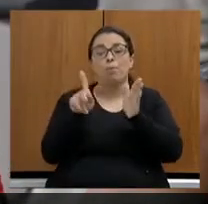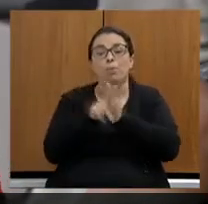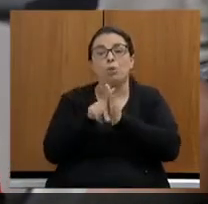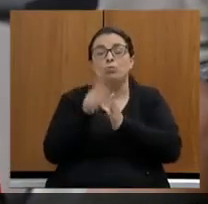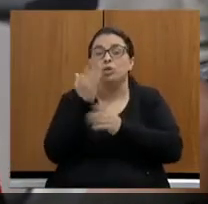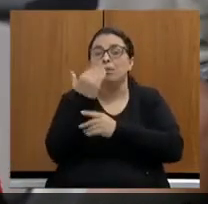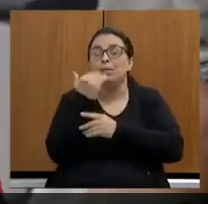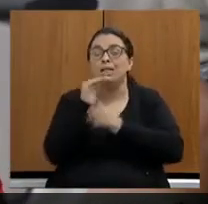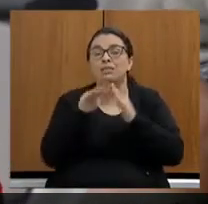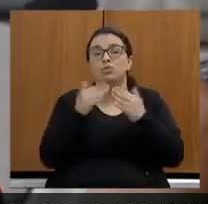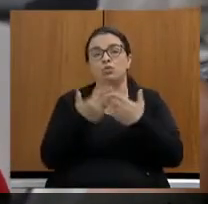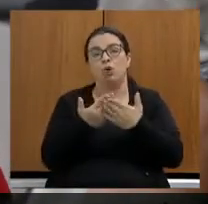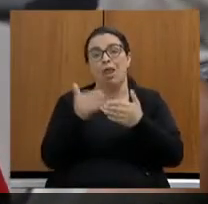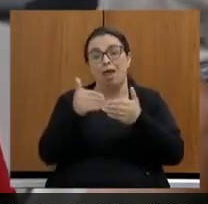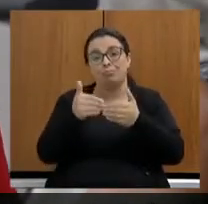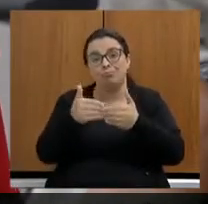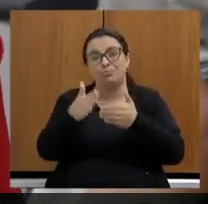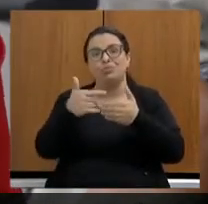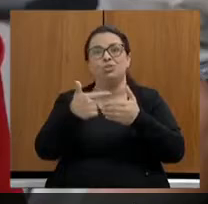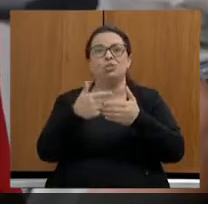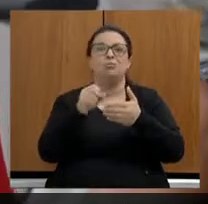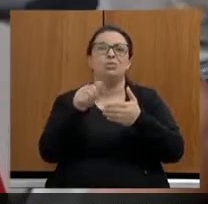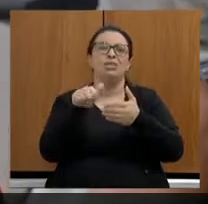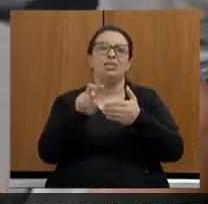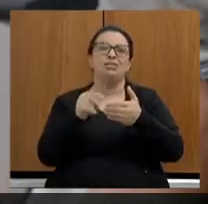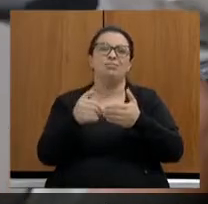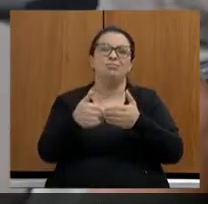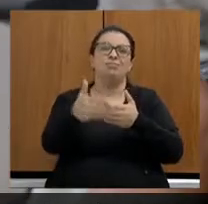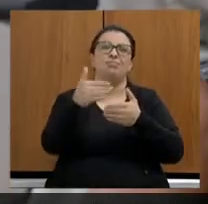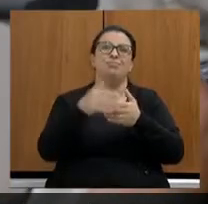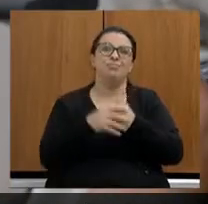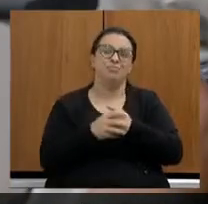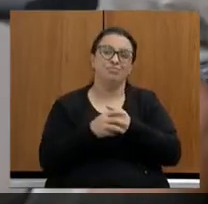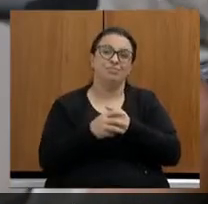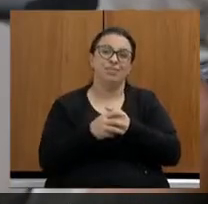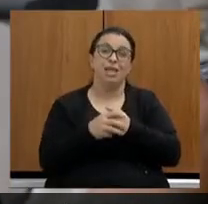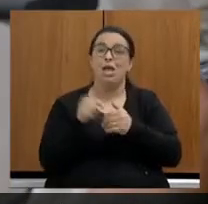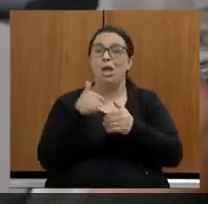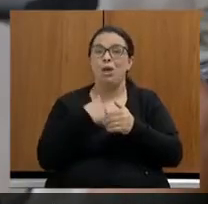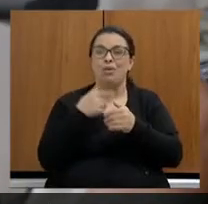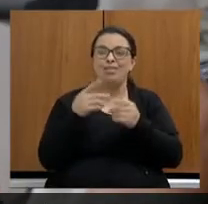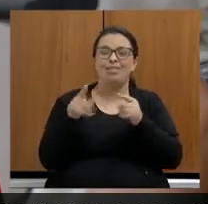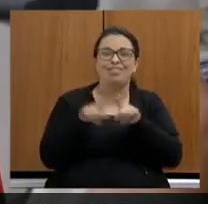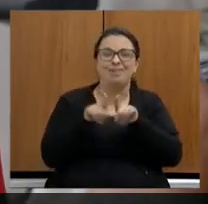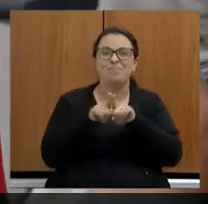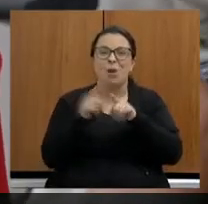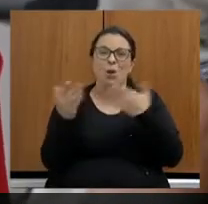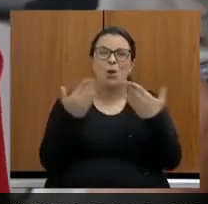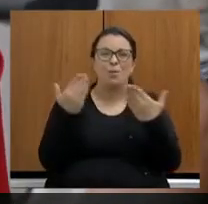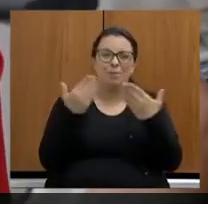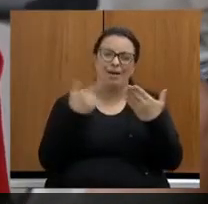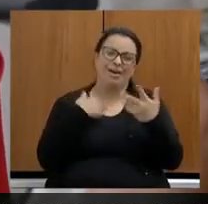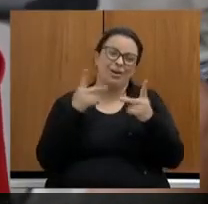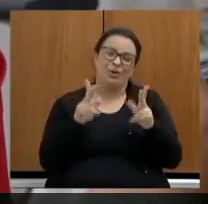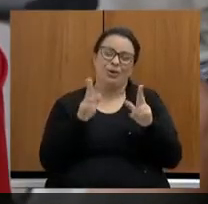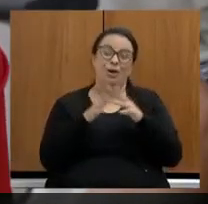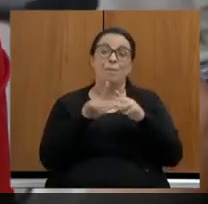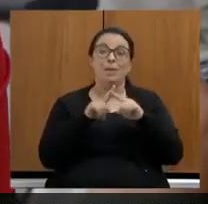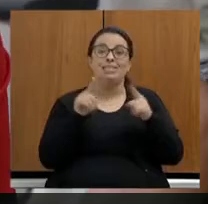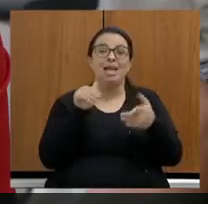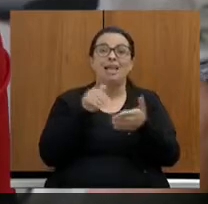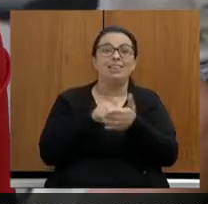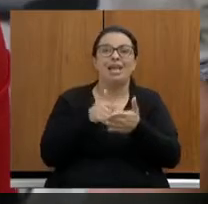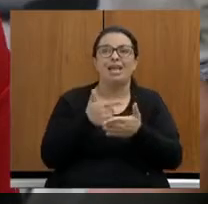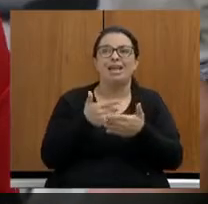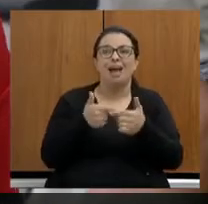foi criado em 2015 aí eu tô quase eu tô derrapando para Assembleia contar agora né mas até 2014 não